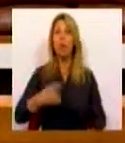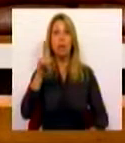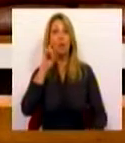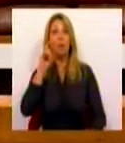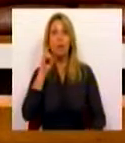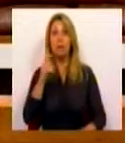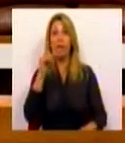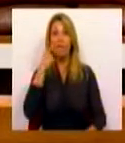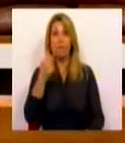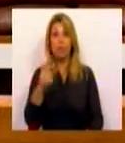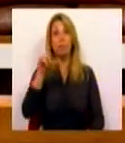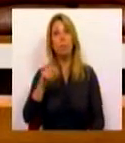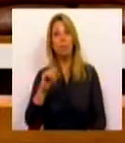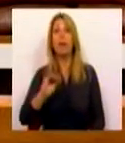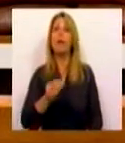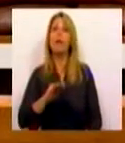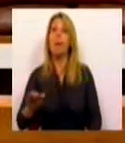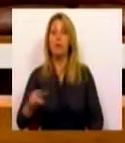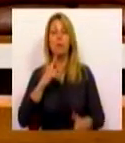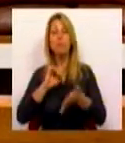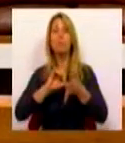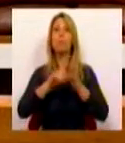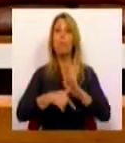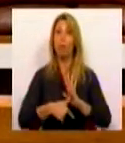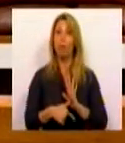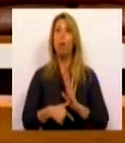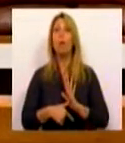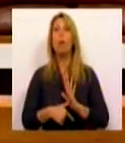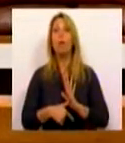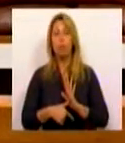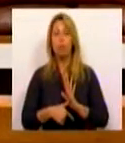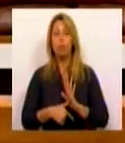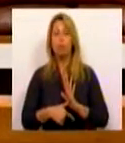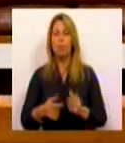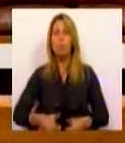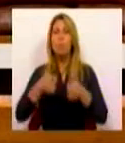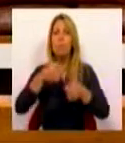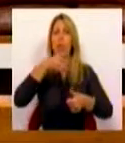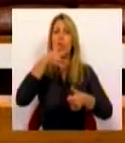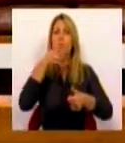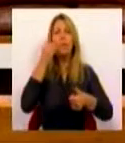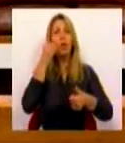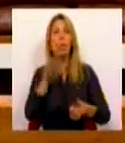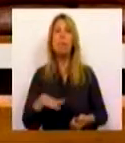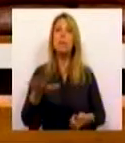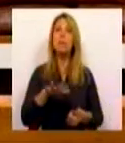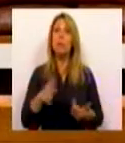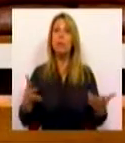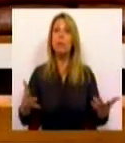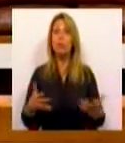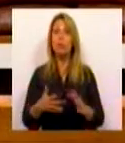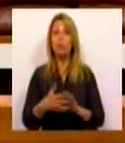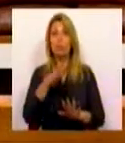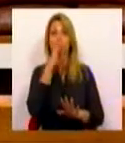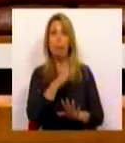vítimas e das crianças. É um projeto para que melhor se explique em que situações o exercício em